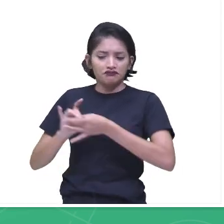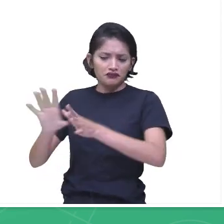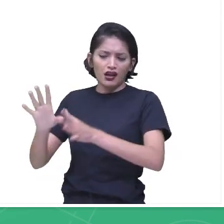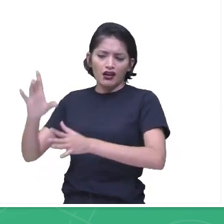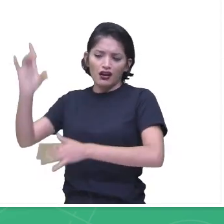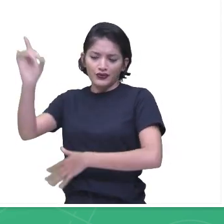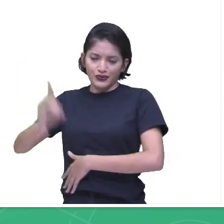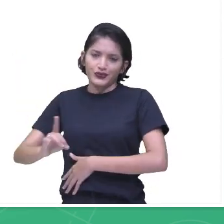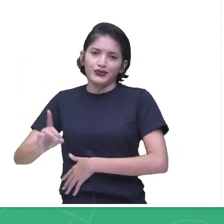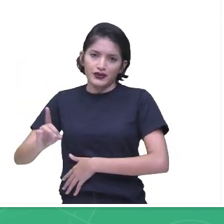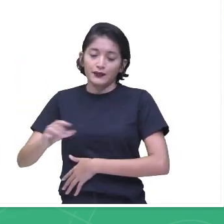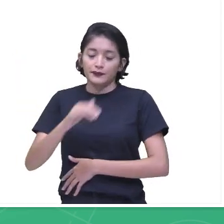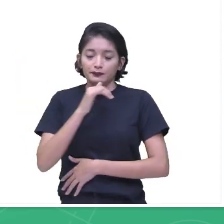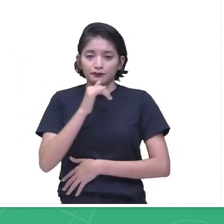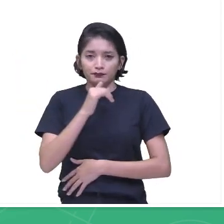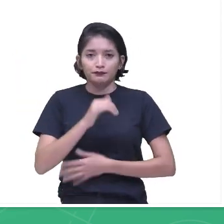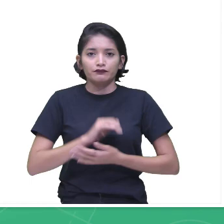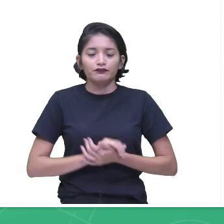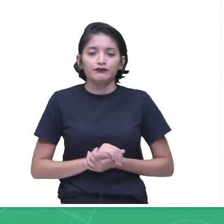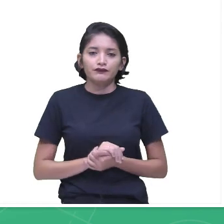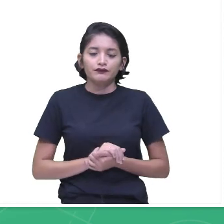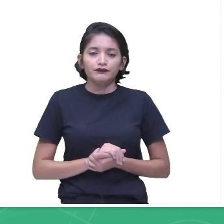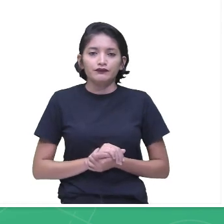exemplo, tem alguns